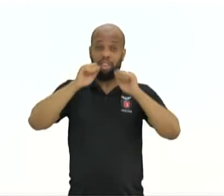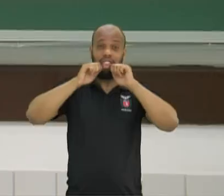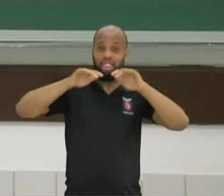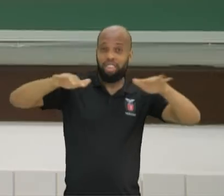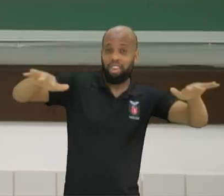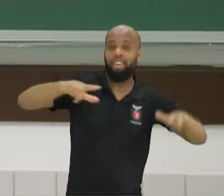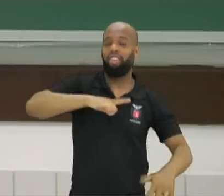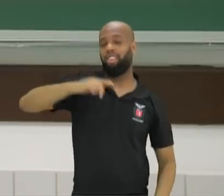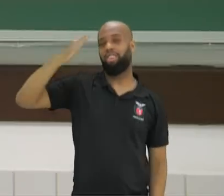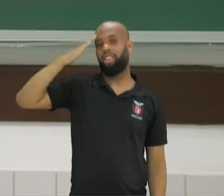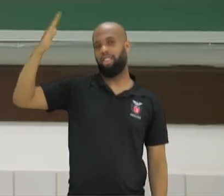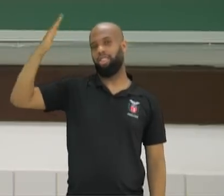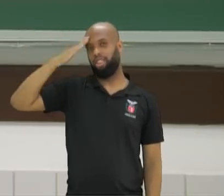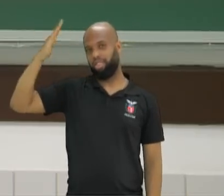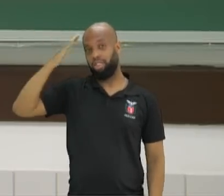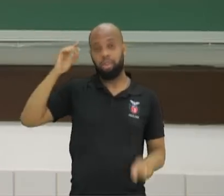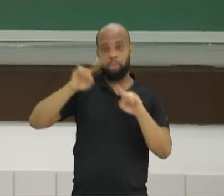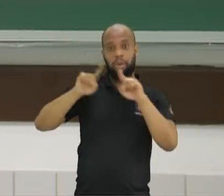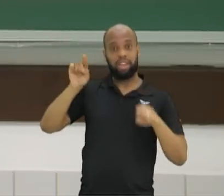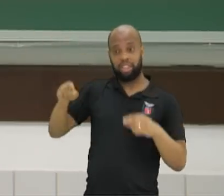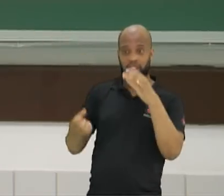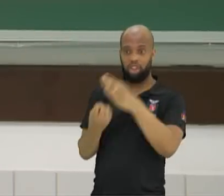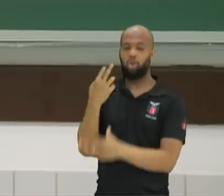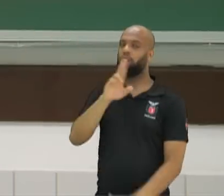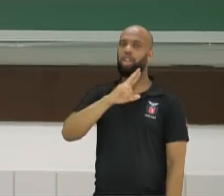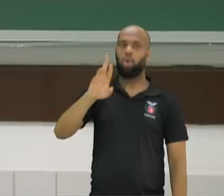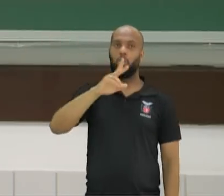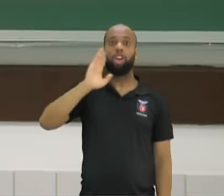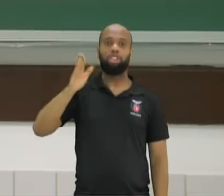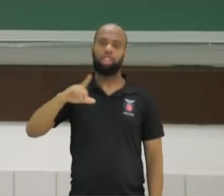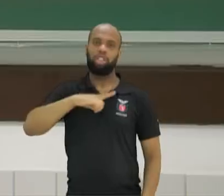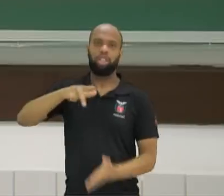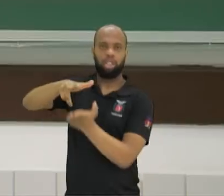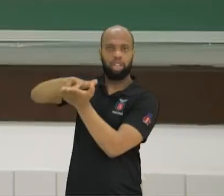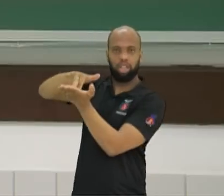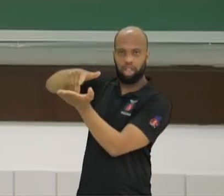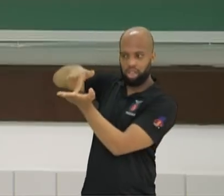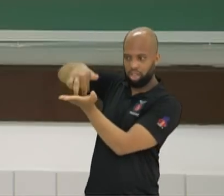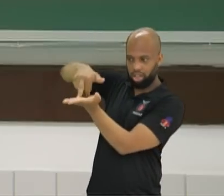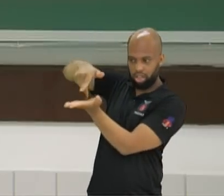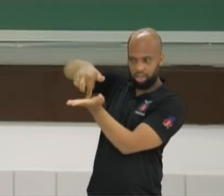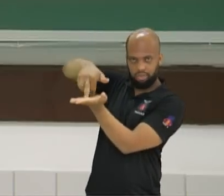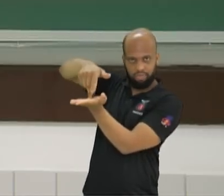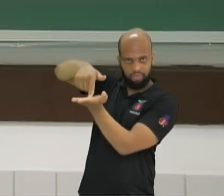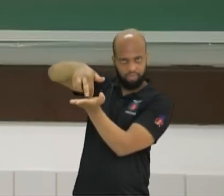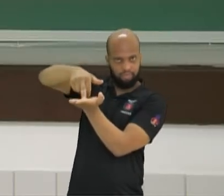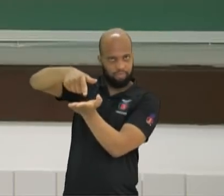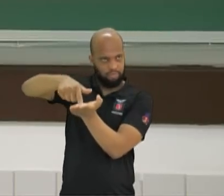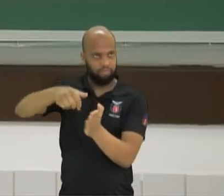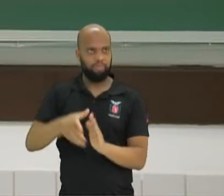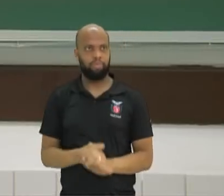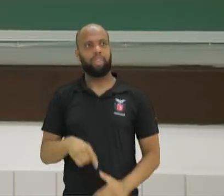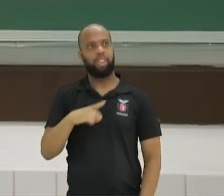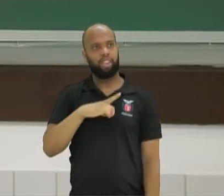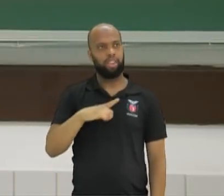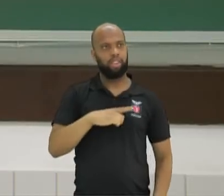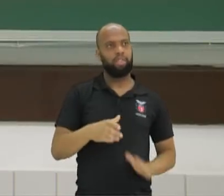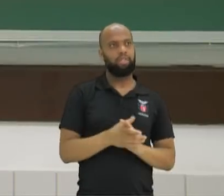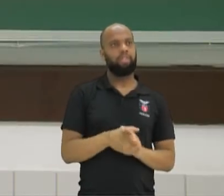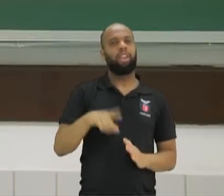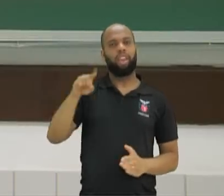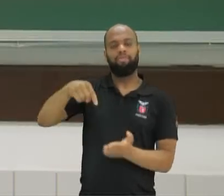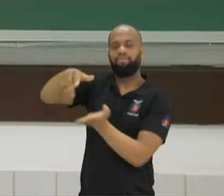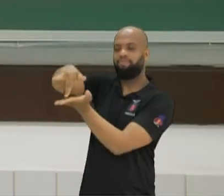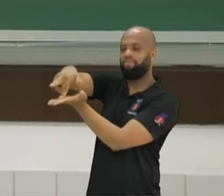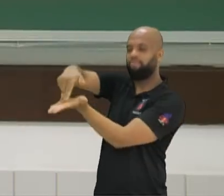muito popular. O passo já existia e se chamava backslide, ou